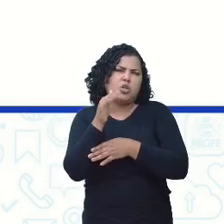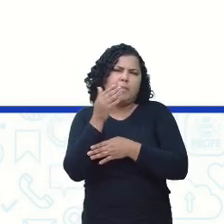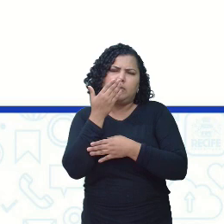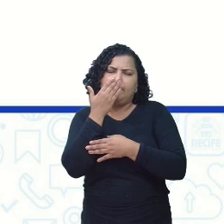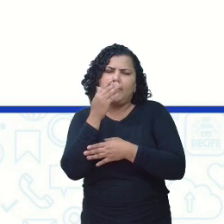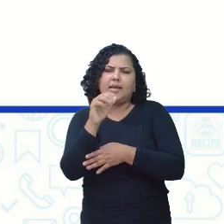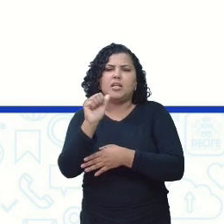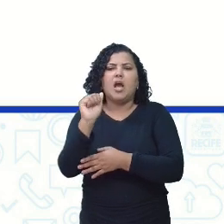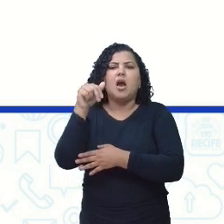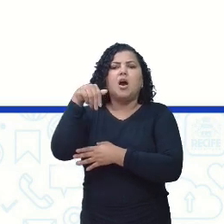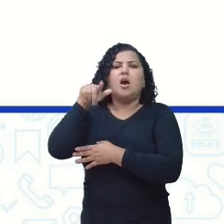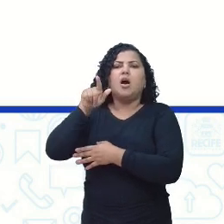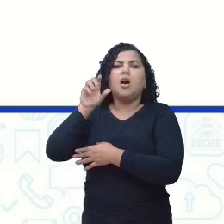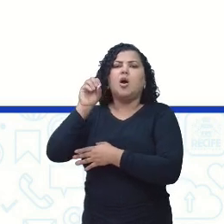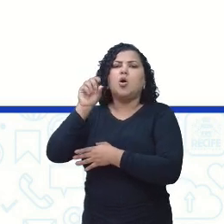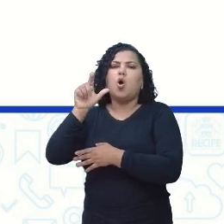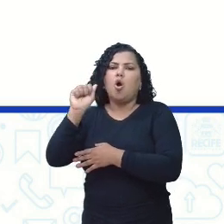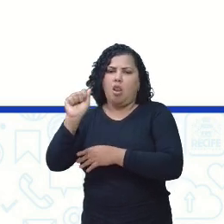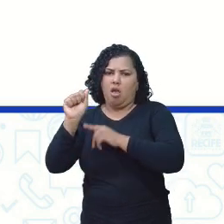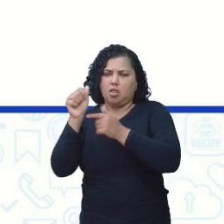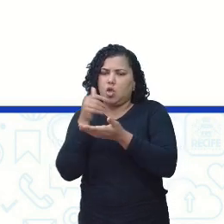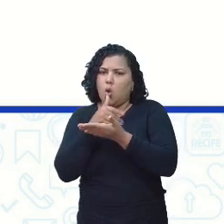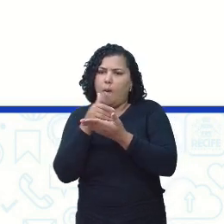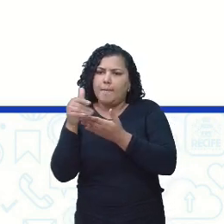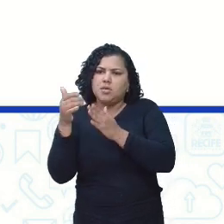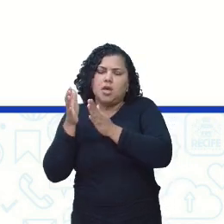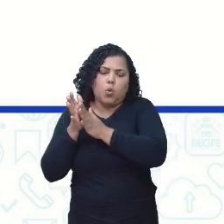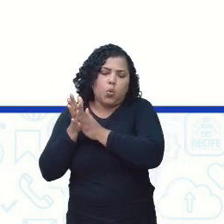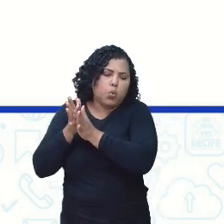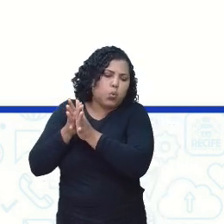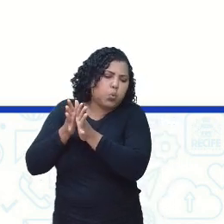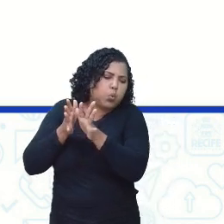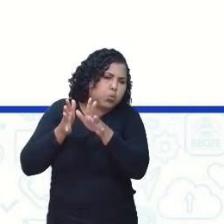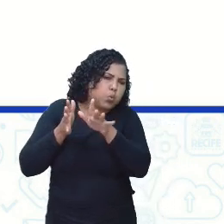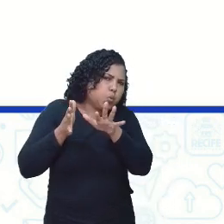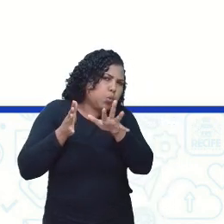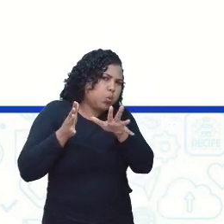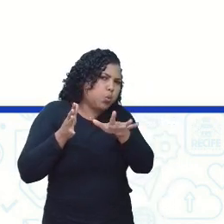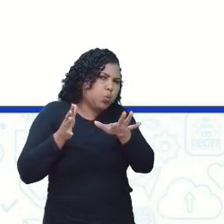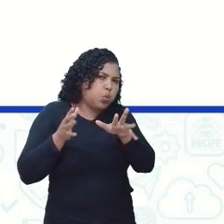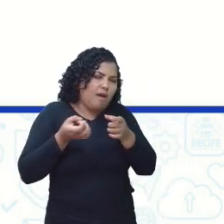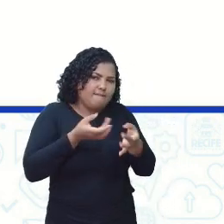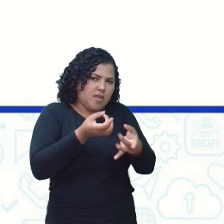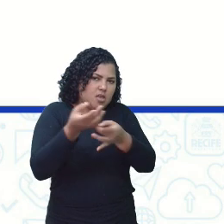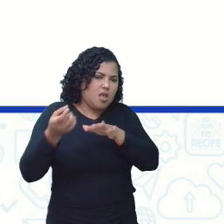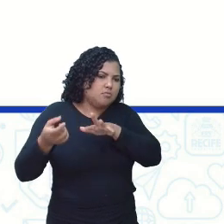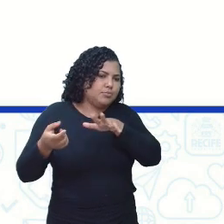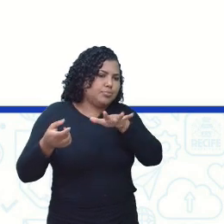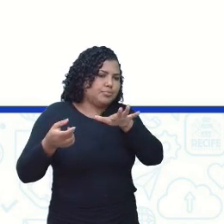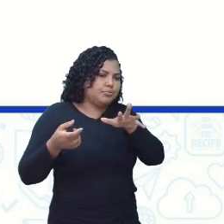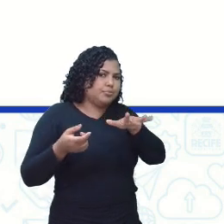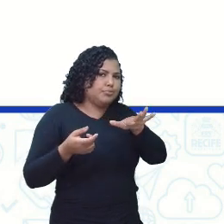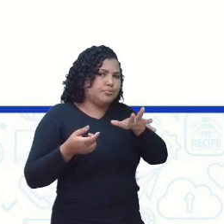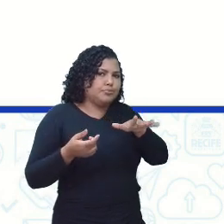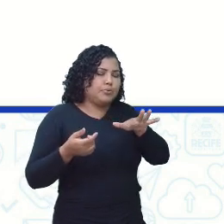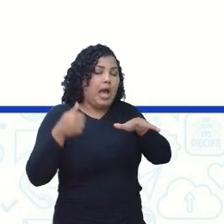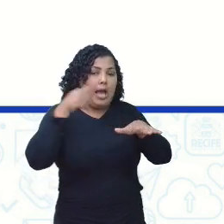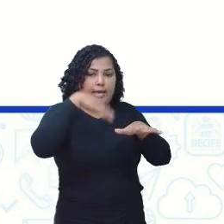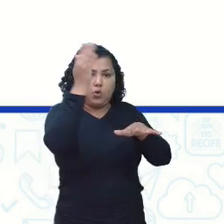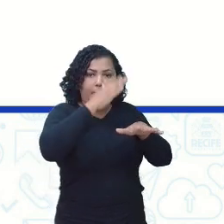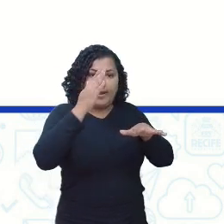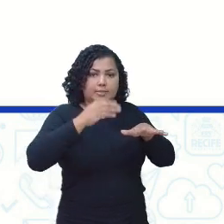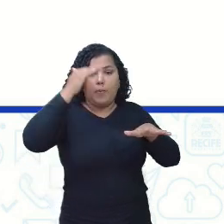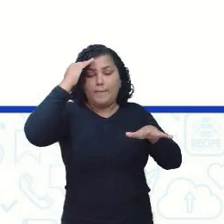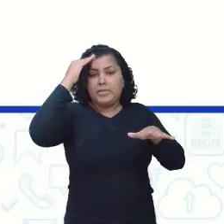mais acima, e vocês veem que esse fluxo ele vai tanto para o Brasil, tendo como principais portos, né, Pernambuco, Bahia e Rio de